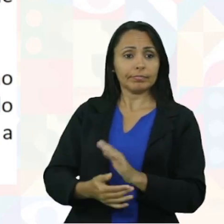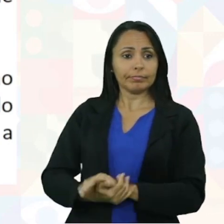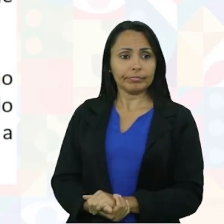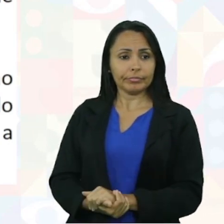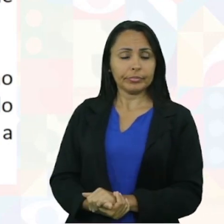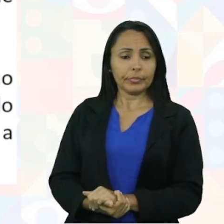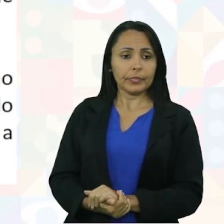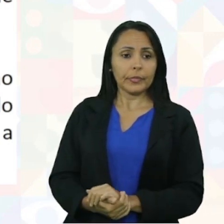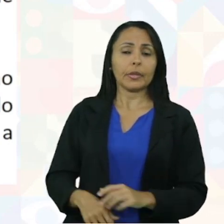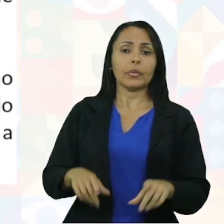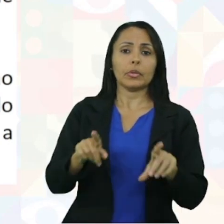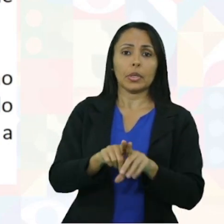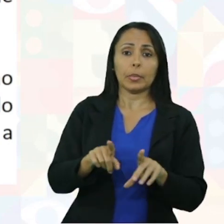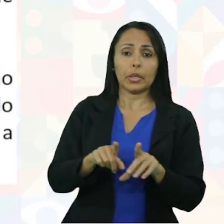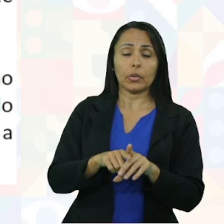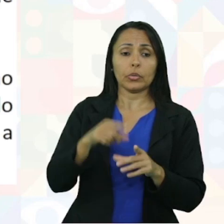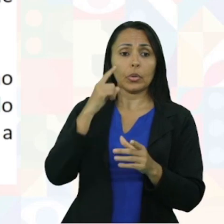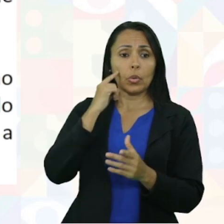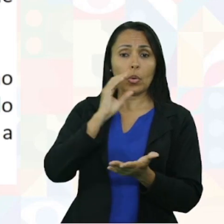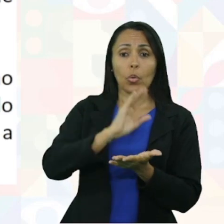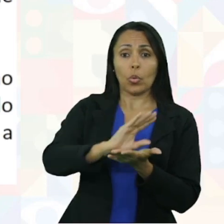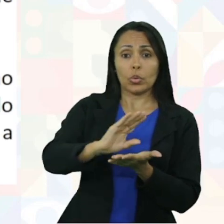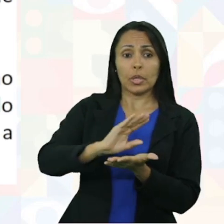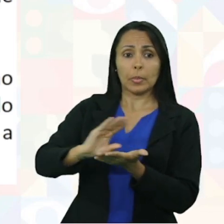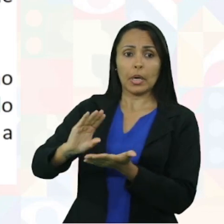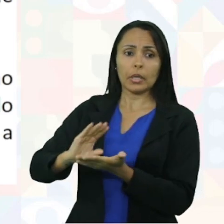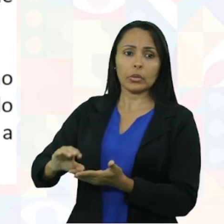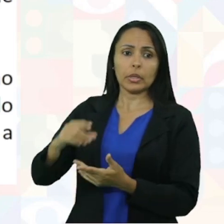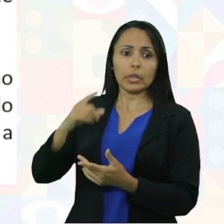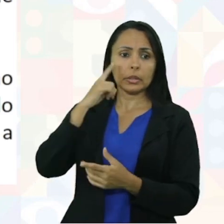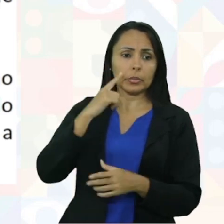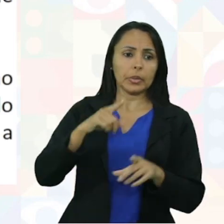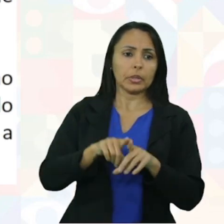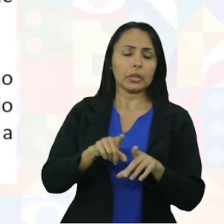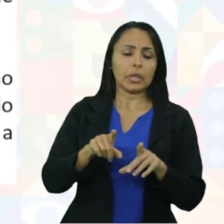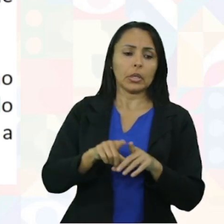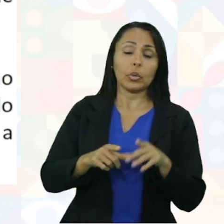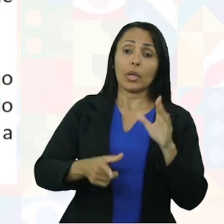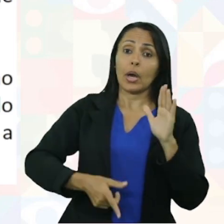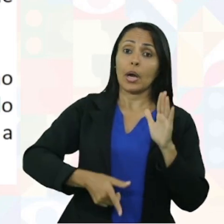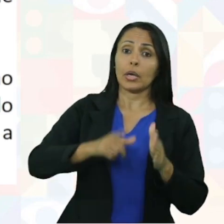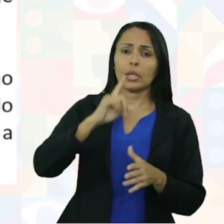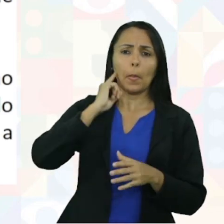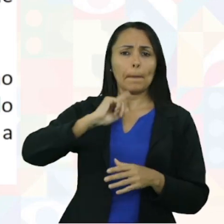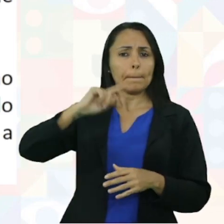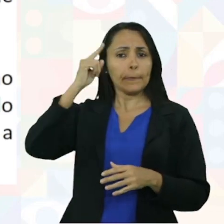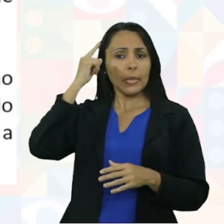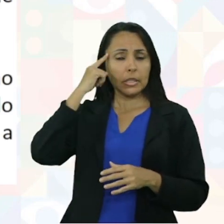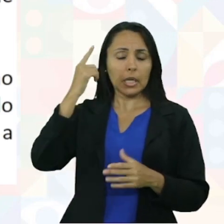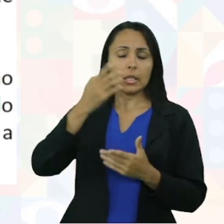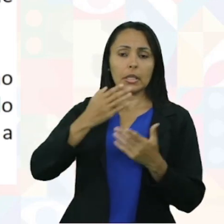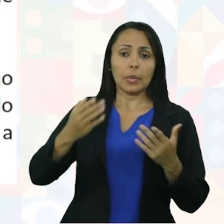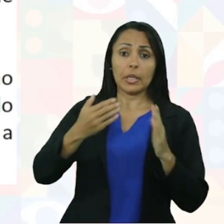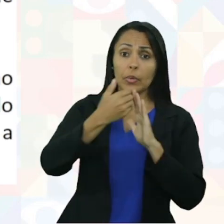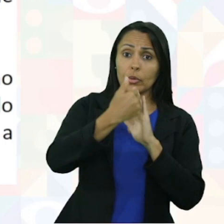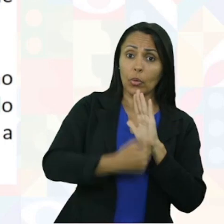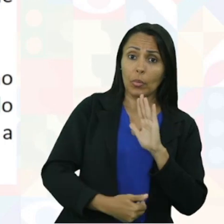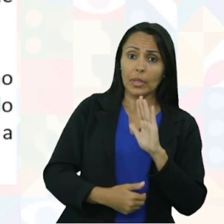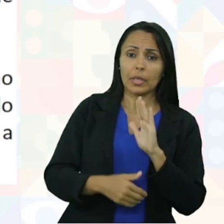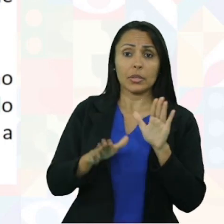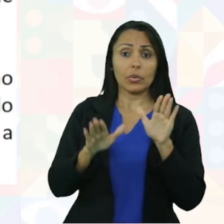houver também saldo de recursos que foram reprogramados de anos anteriores. Então, tem saldo? Tem uma documentação